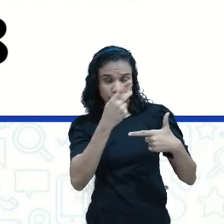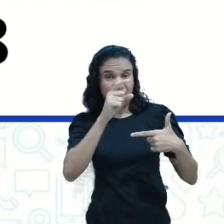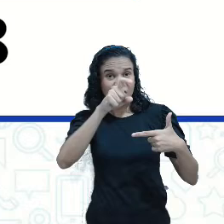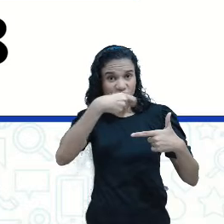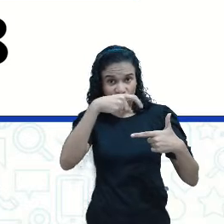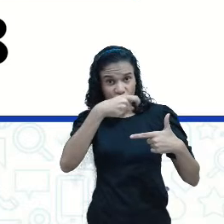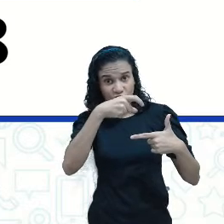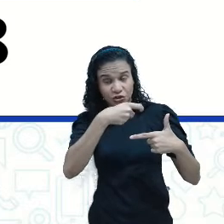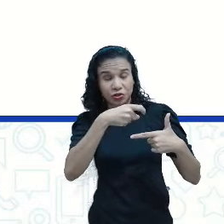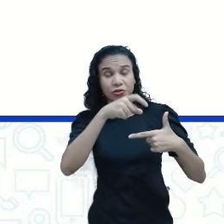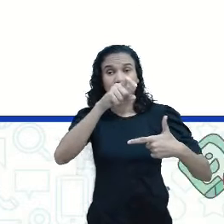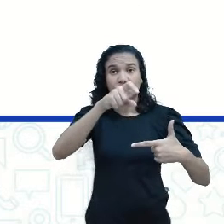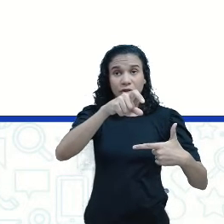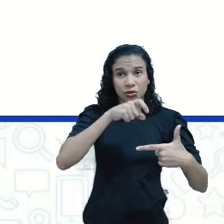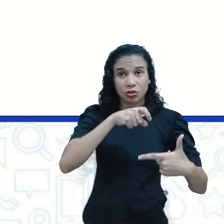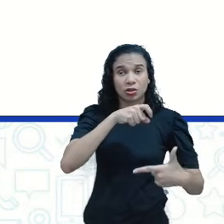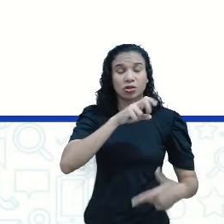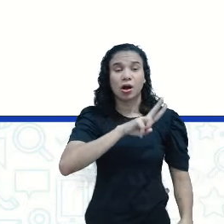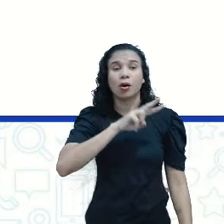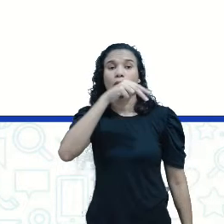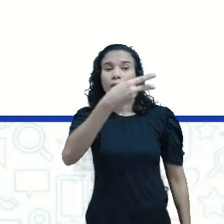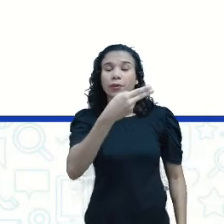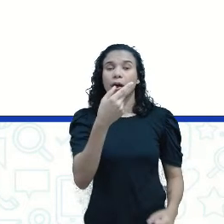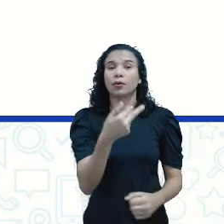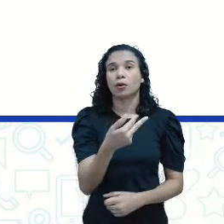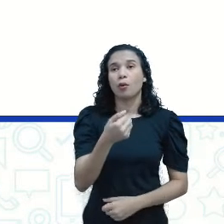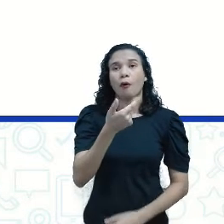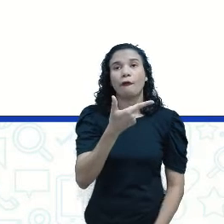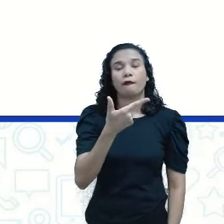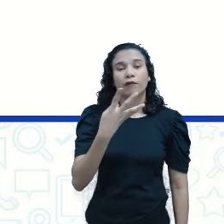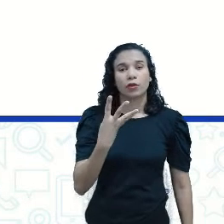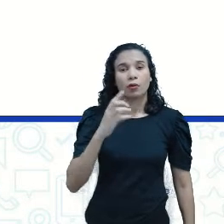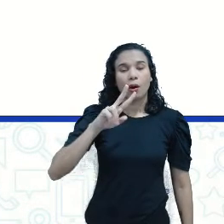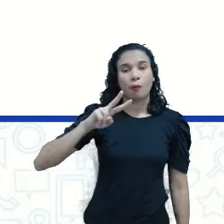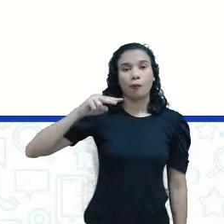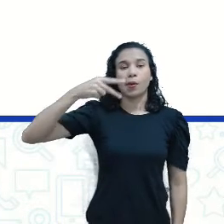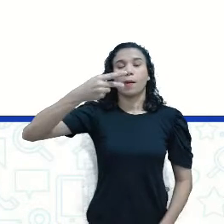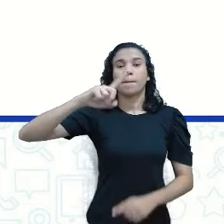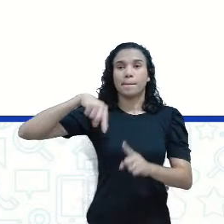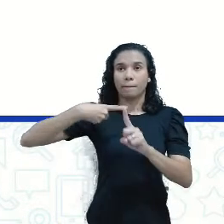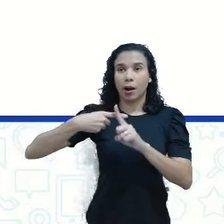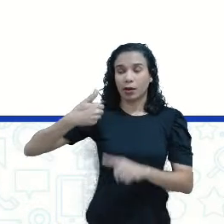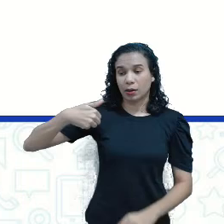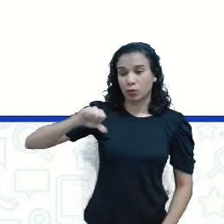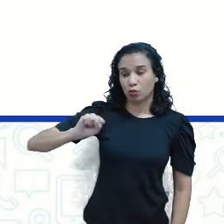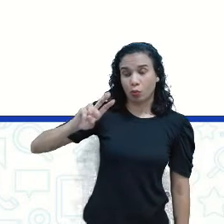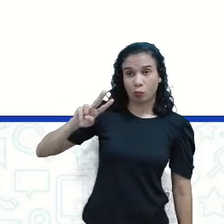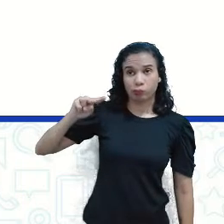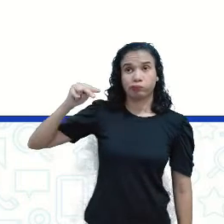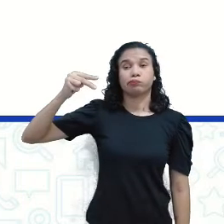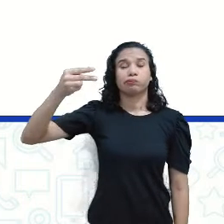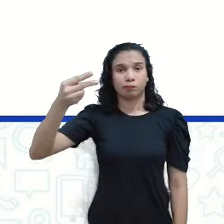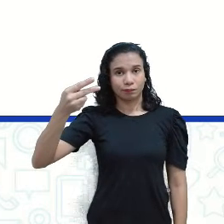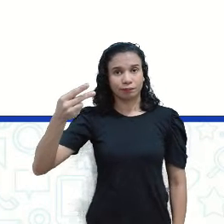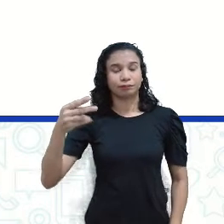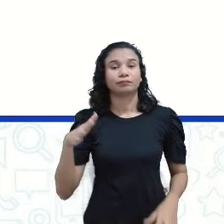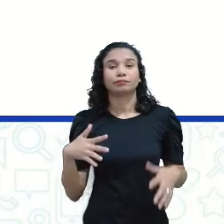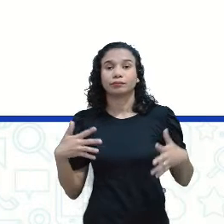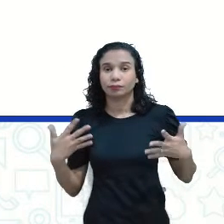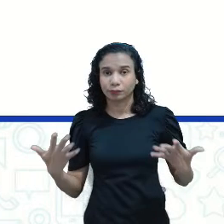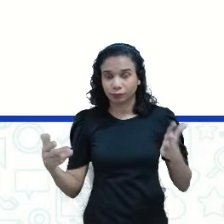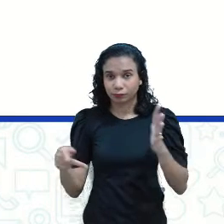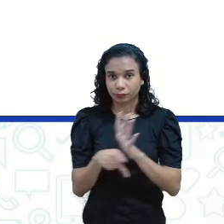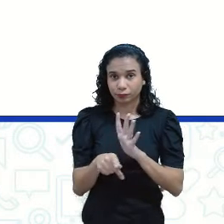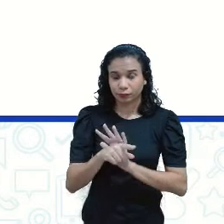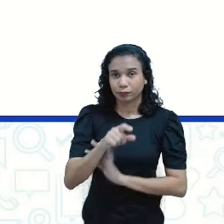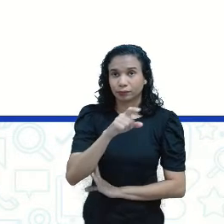x. Então vai ser x ao quadrado igual a 24 ao quadrado mais 18 ao quadrado. E aí,